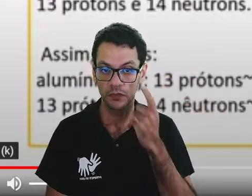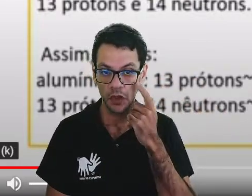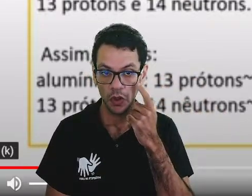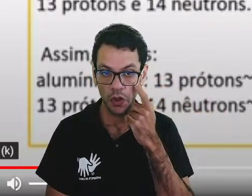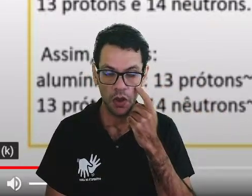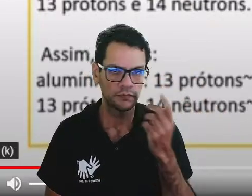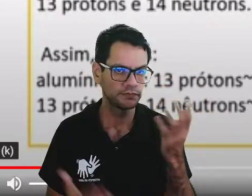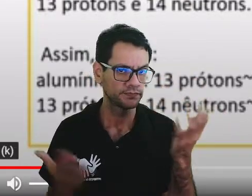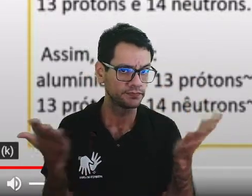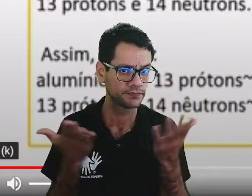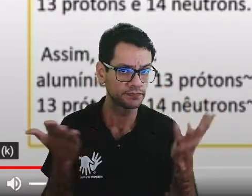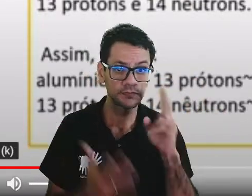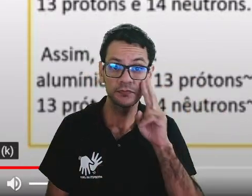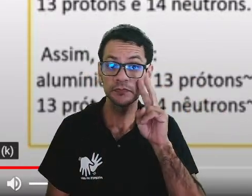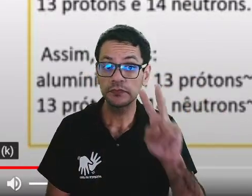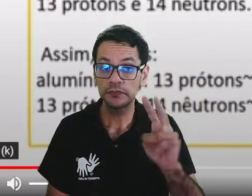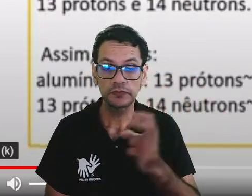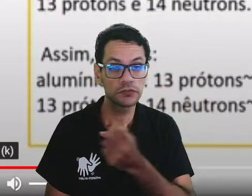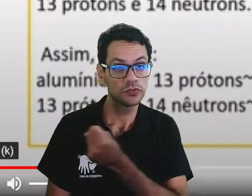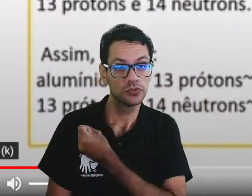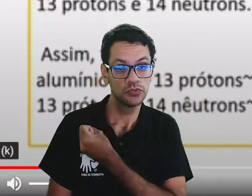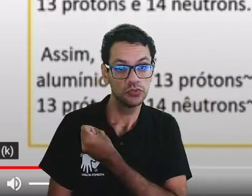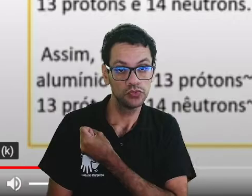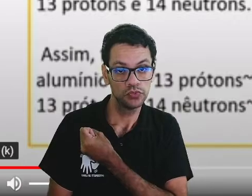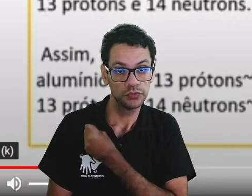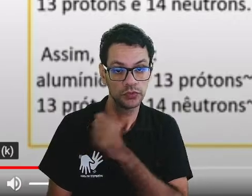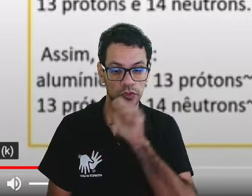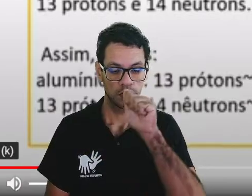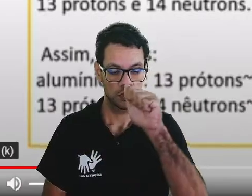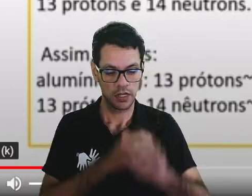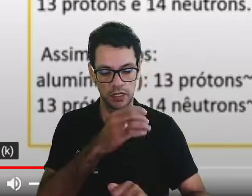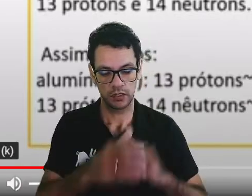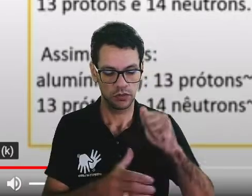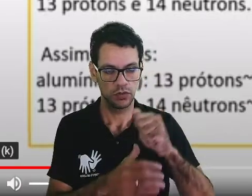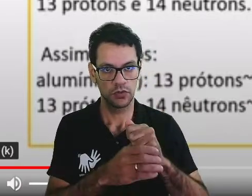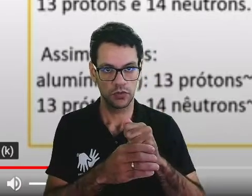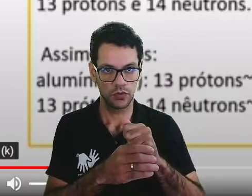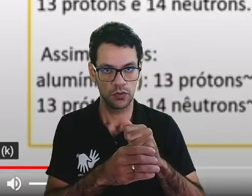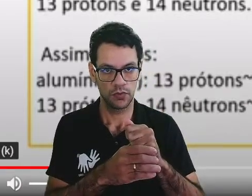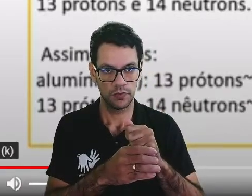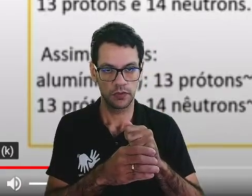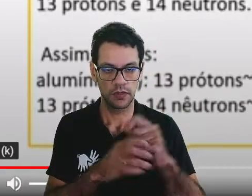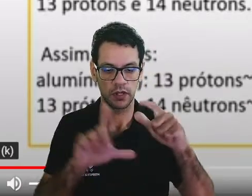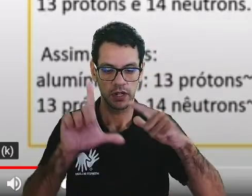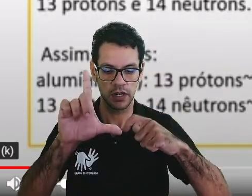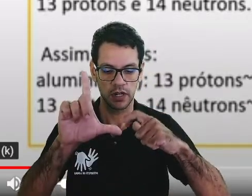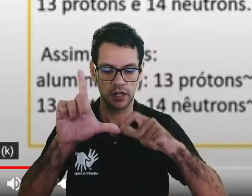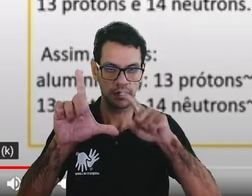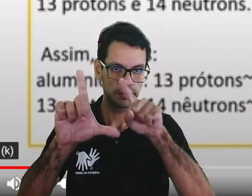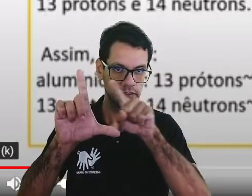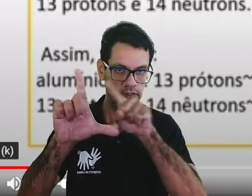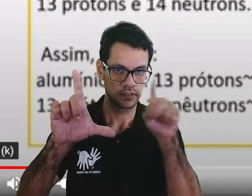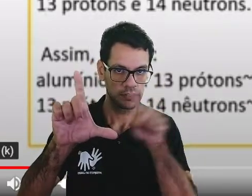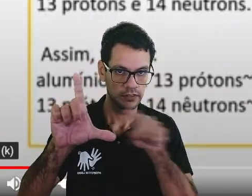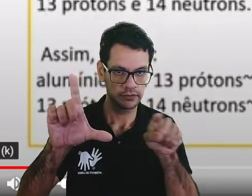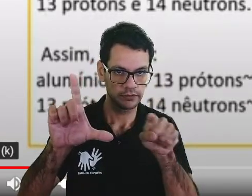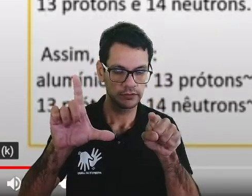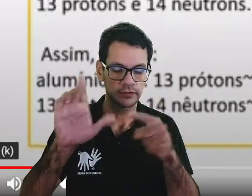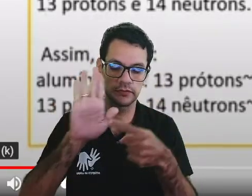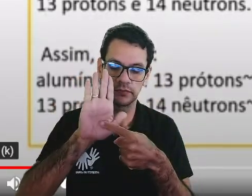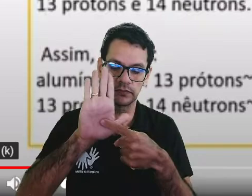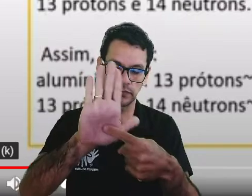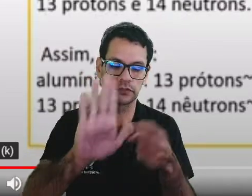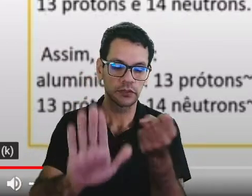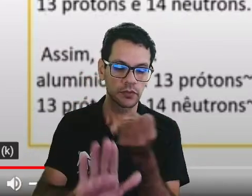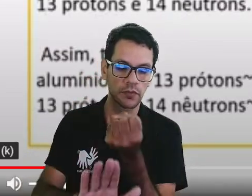gente vai ver agora? Número atômico e número de massa. O número atômico é representado, então, pela letra Z, e ele vai indicar a quantidade